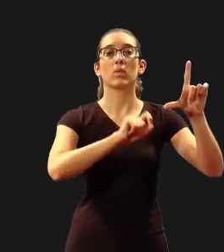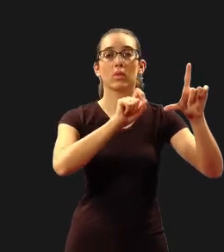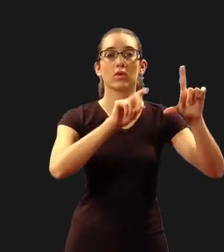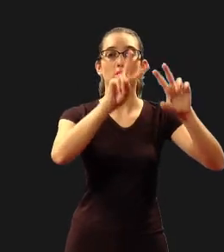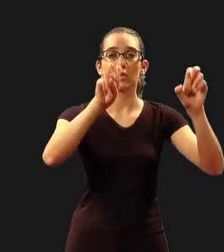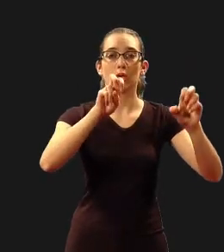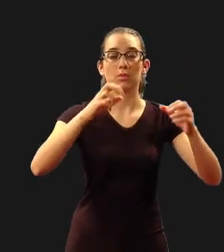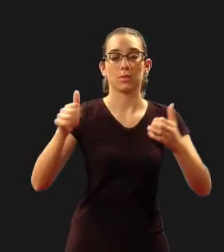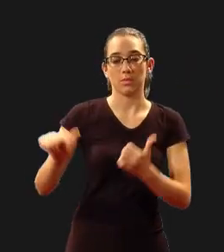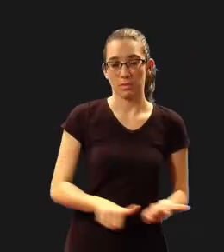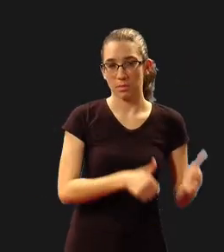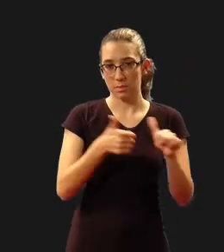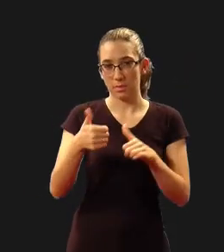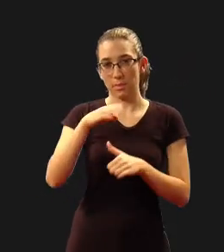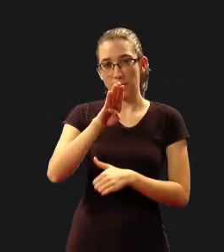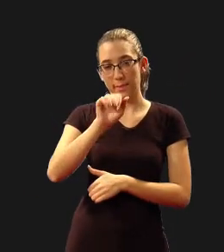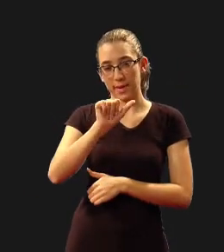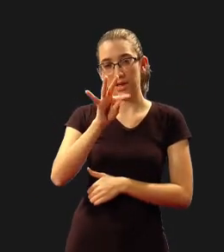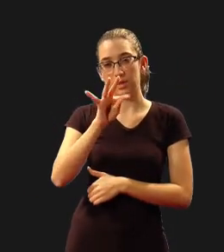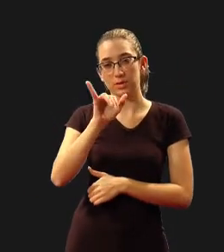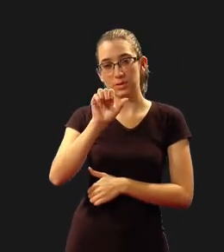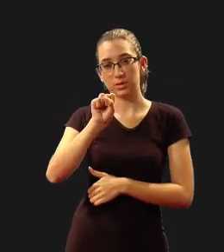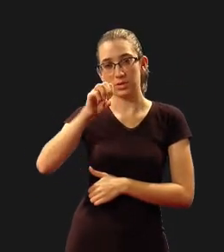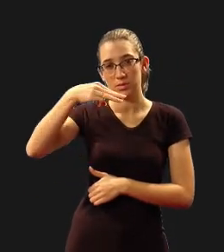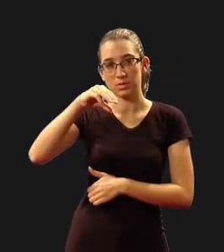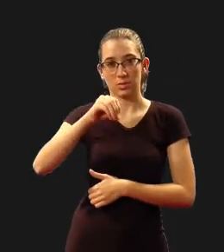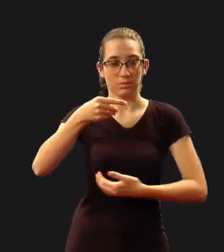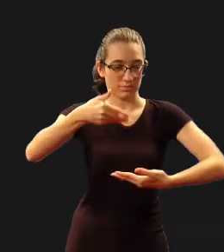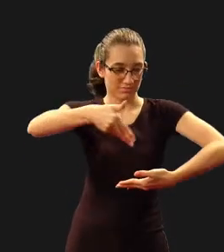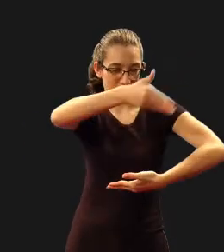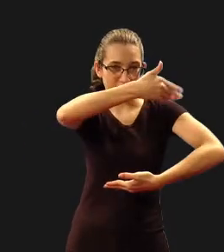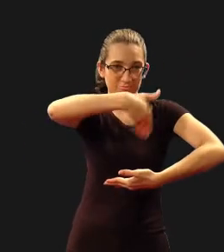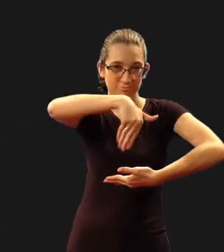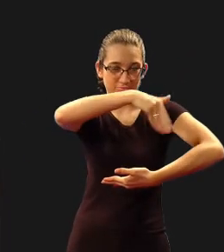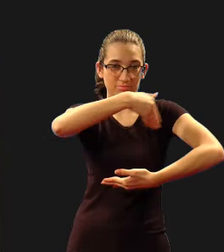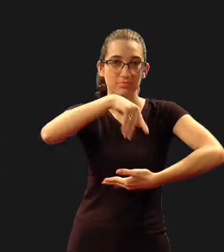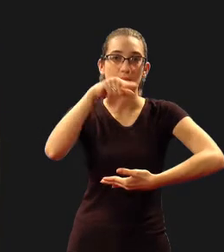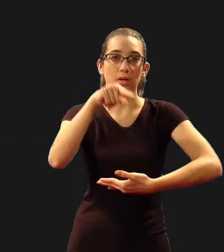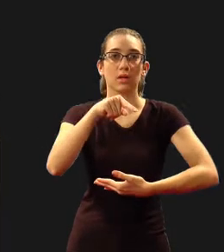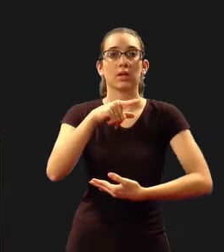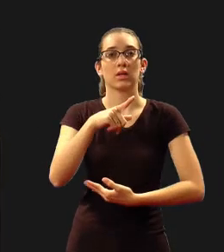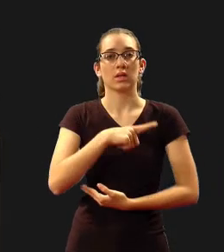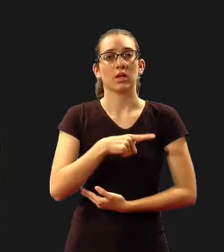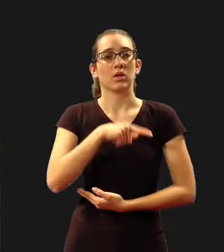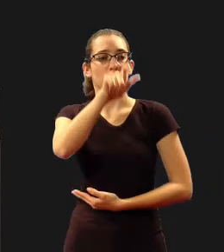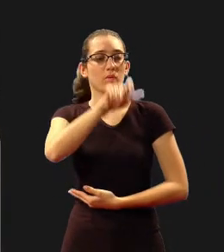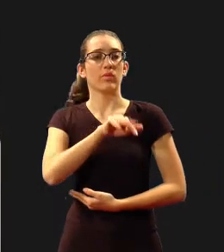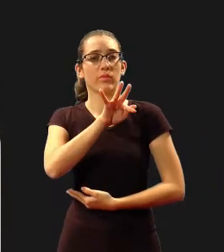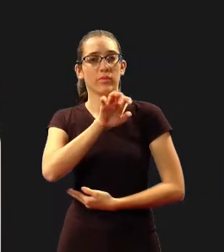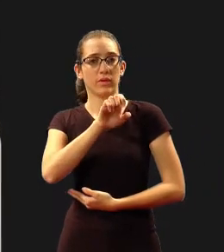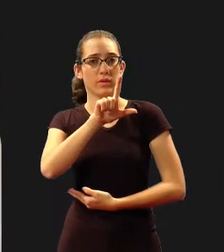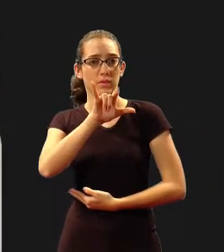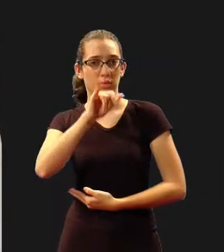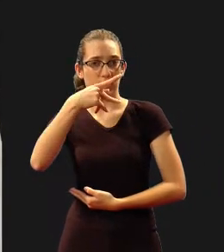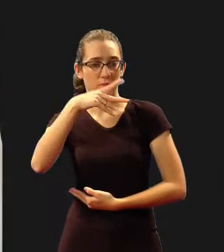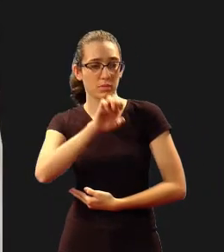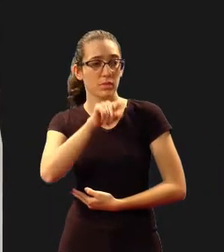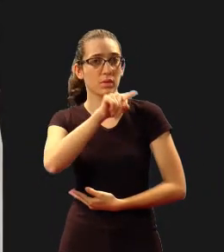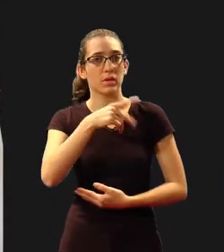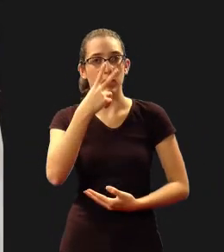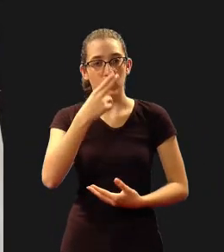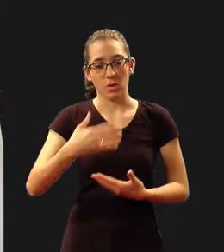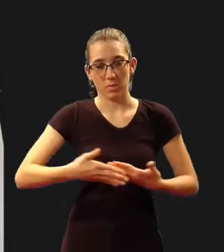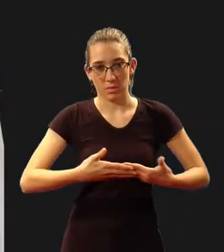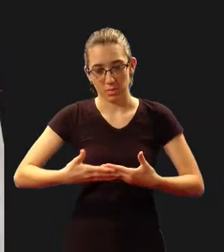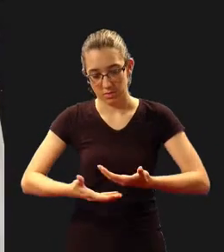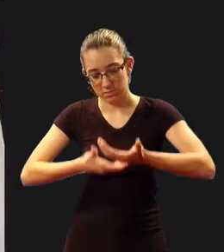retratando a instituição do batismo, onde aparece o reformador Philippe Melanchthon segurando um bebê